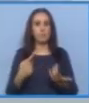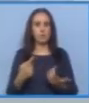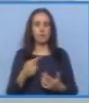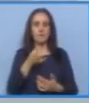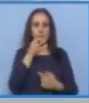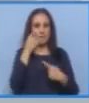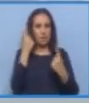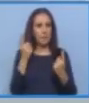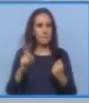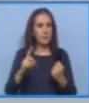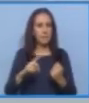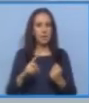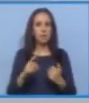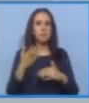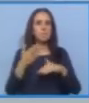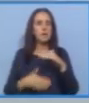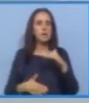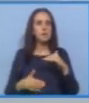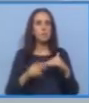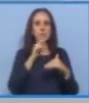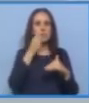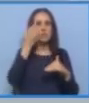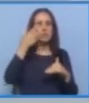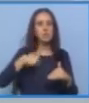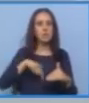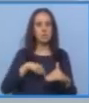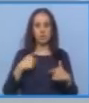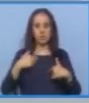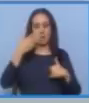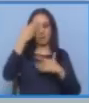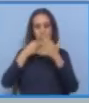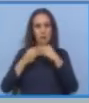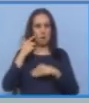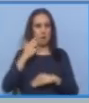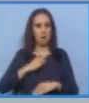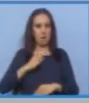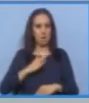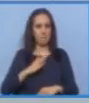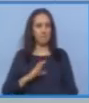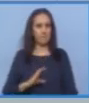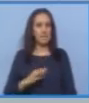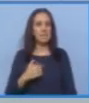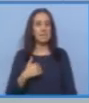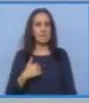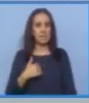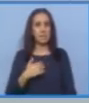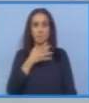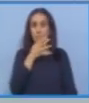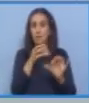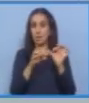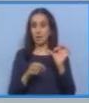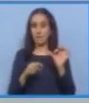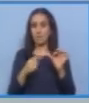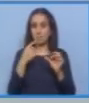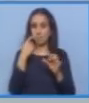falar, a certa altura podemos nos esquecer que estamos a aprender. E o uso da palavra tem este